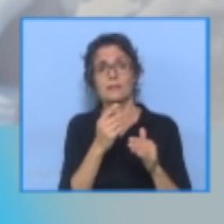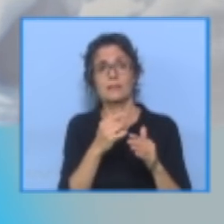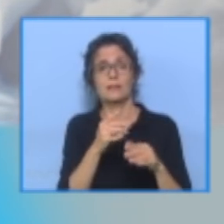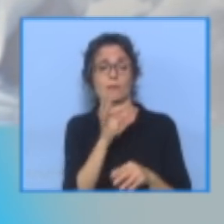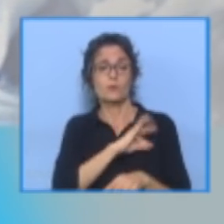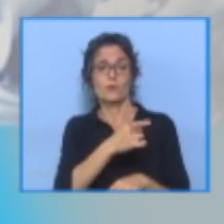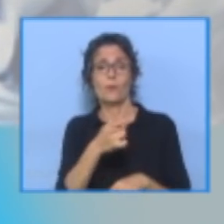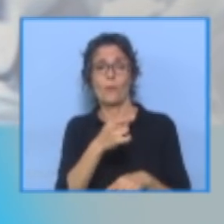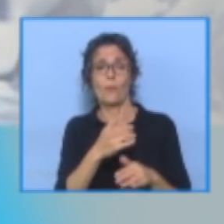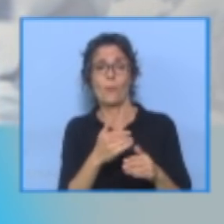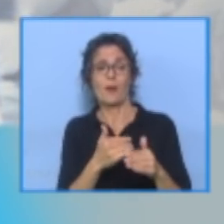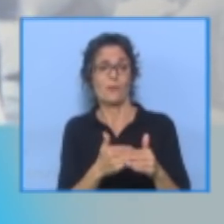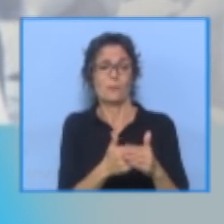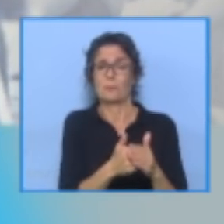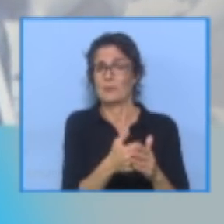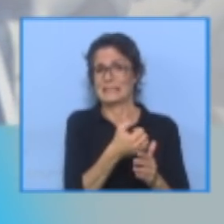é aliciante